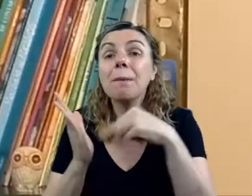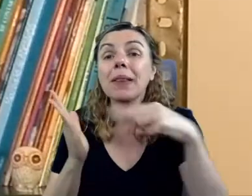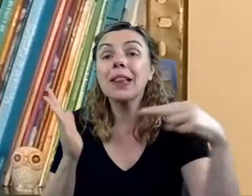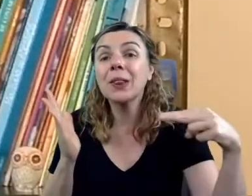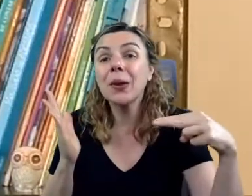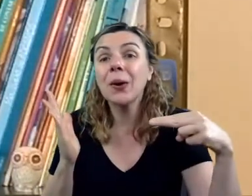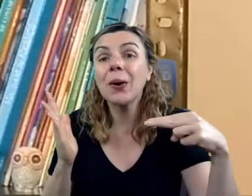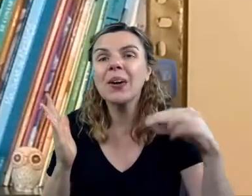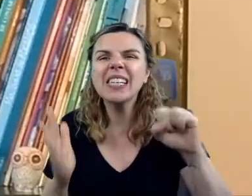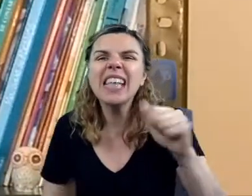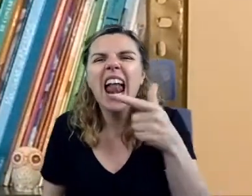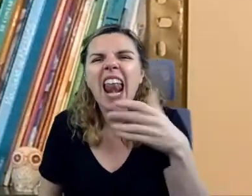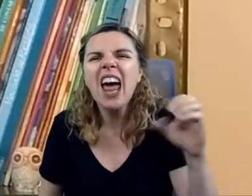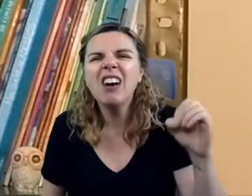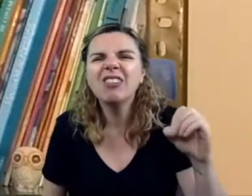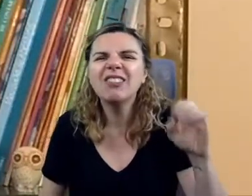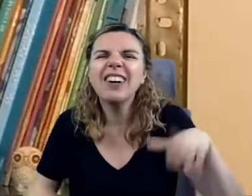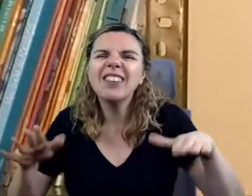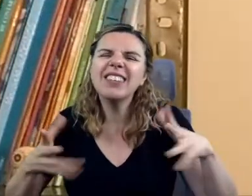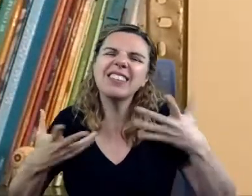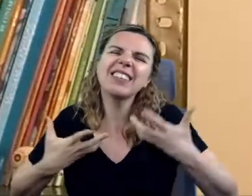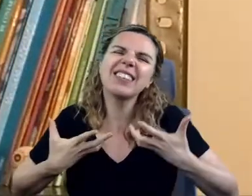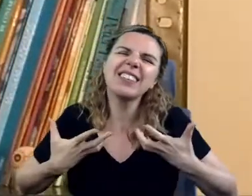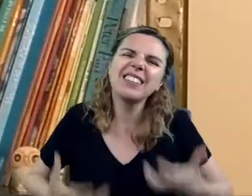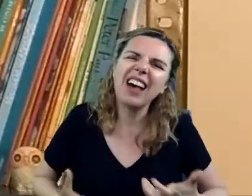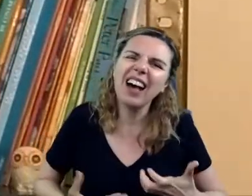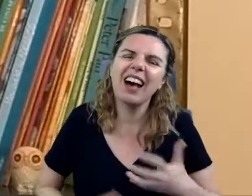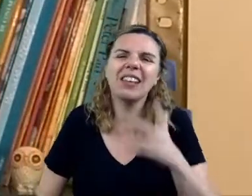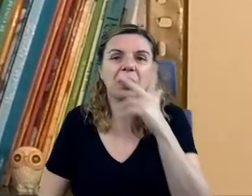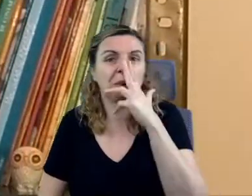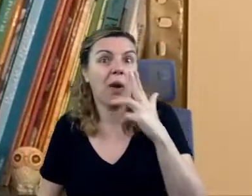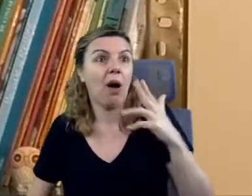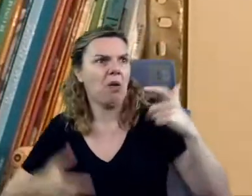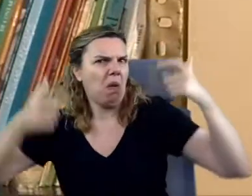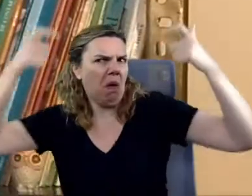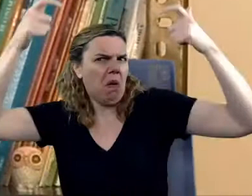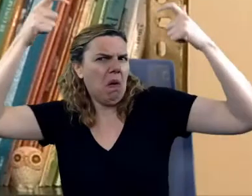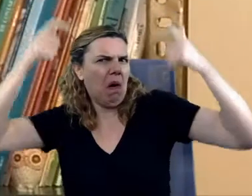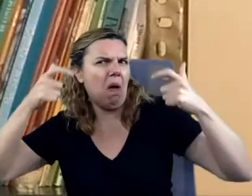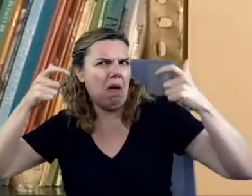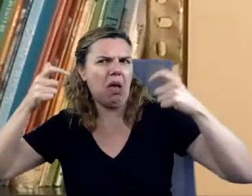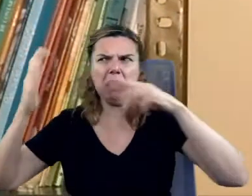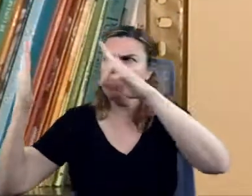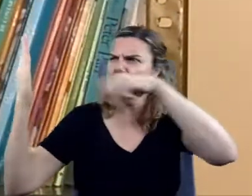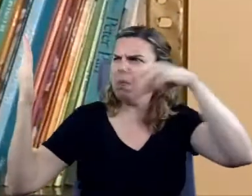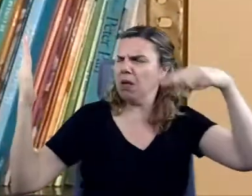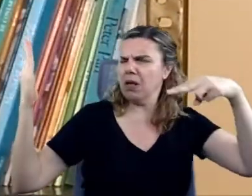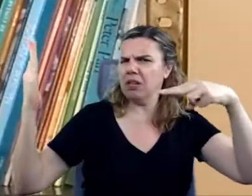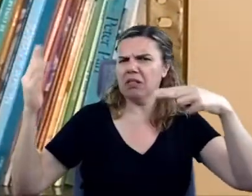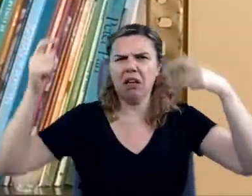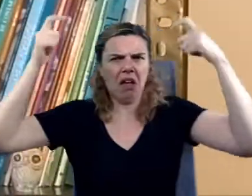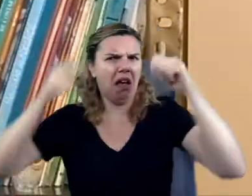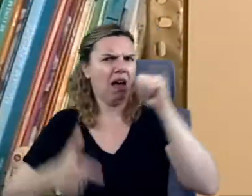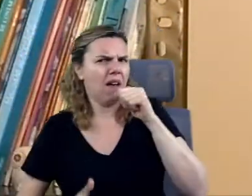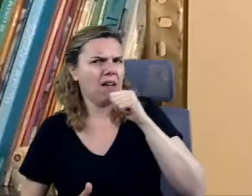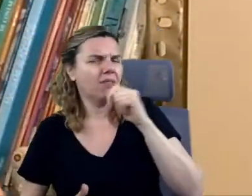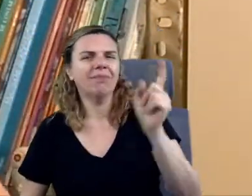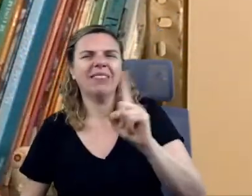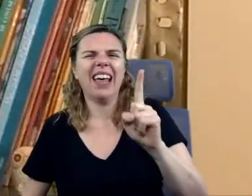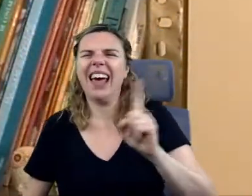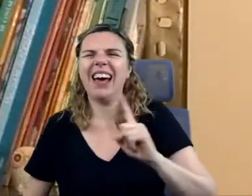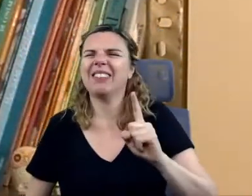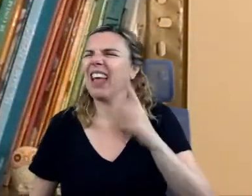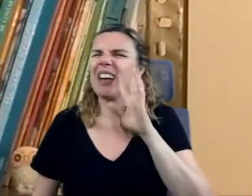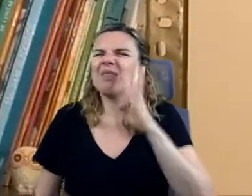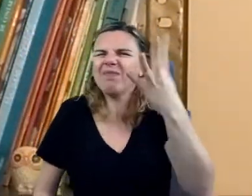Pintores de salão, que às vezes se cansam de retratar reis e rainhas, e para se distrair um pouco,